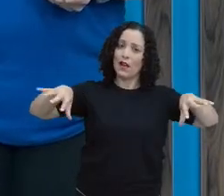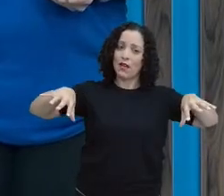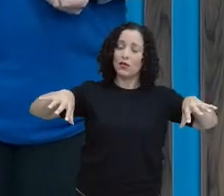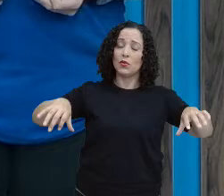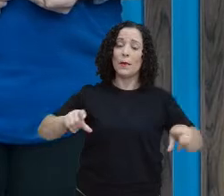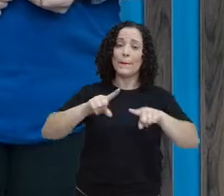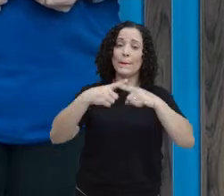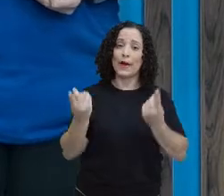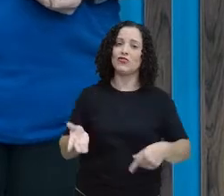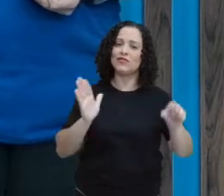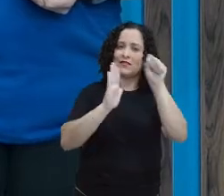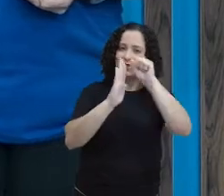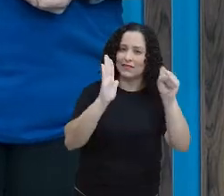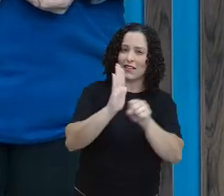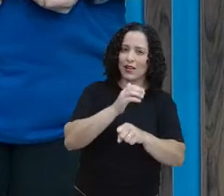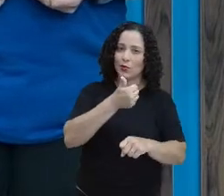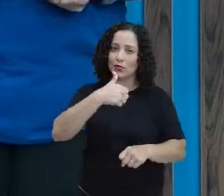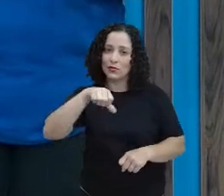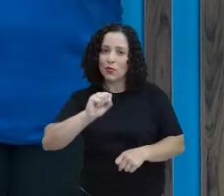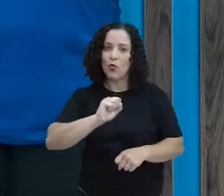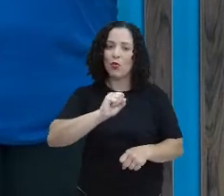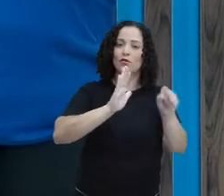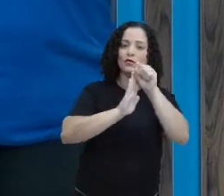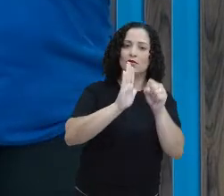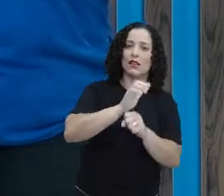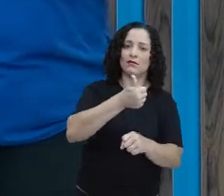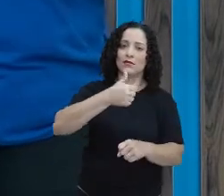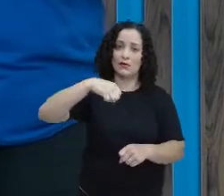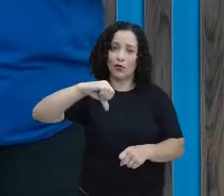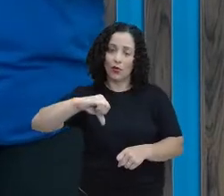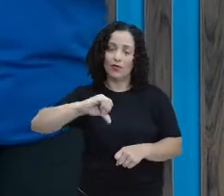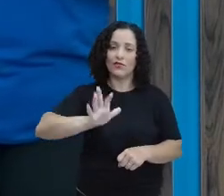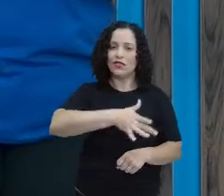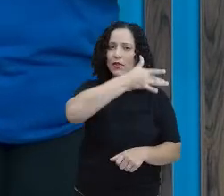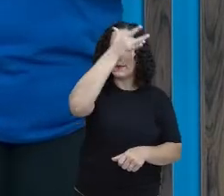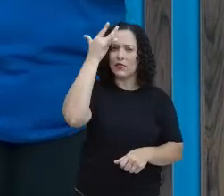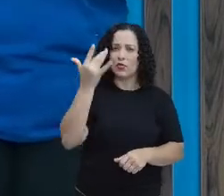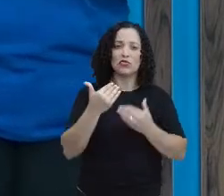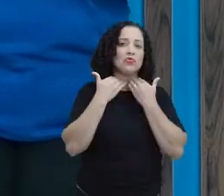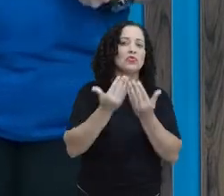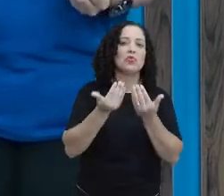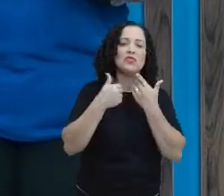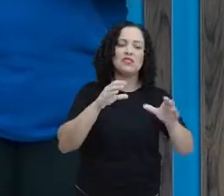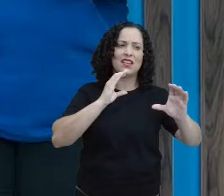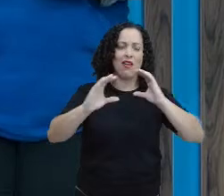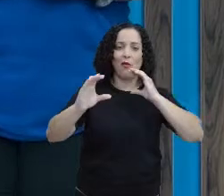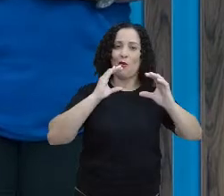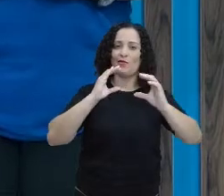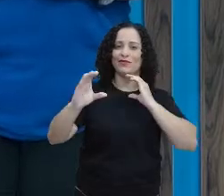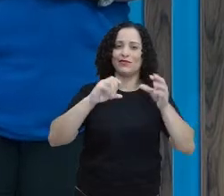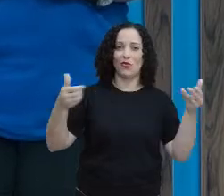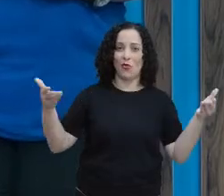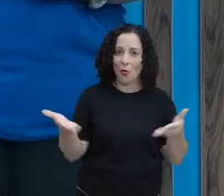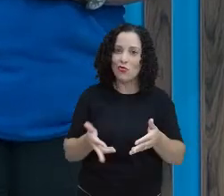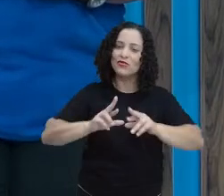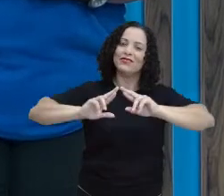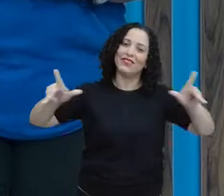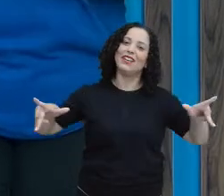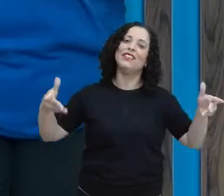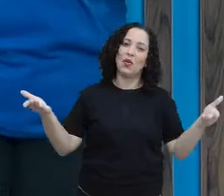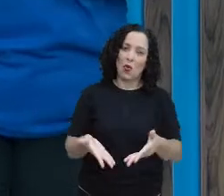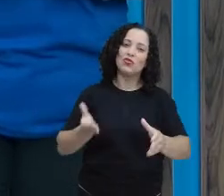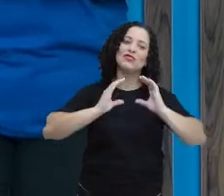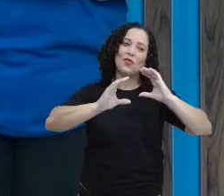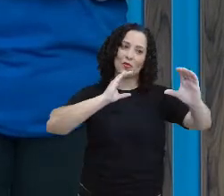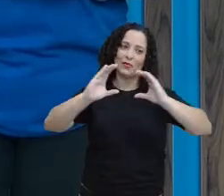no século XVIII, século XIX, as pessoas não conseguiam se comunicar como a gente consegue se comunicar hoje, com